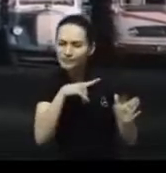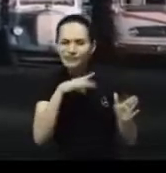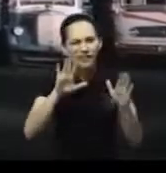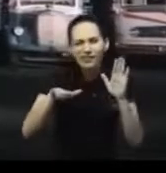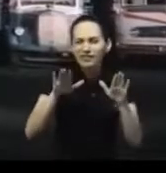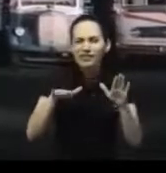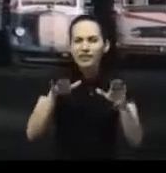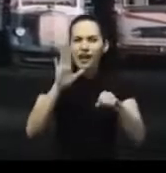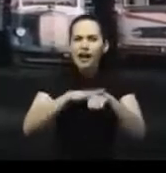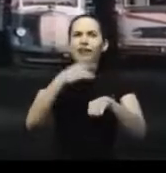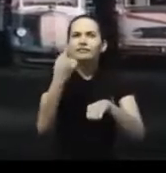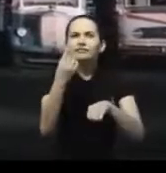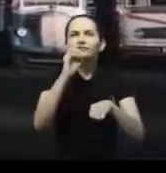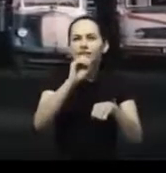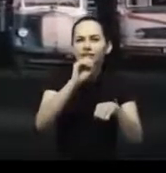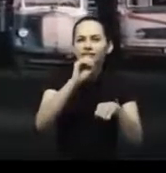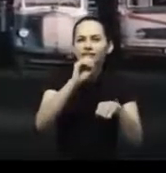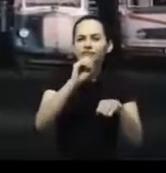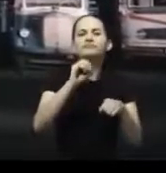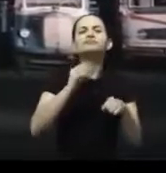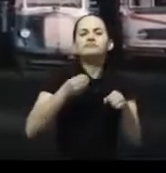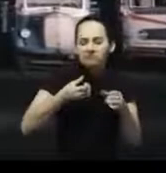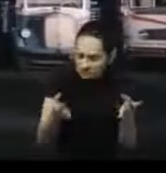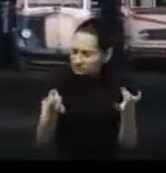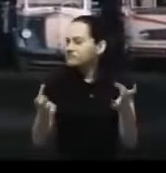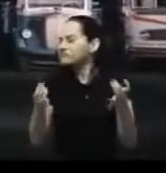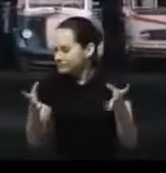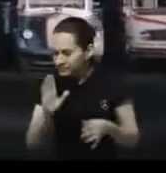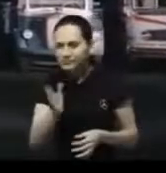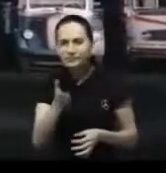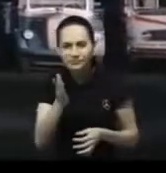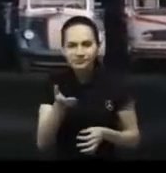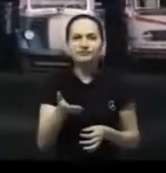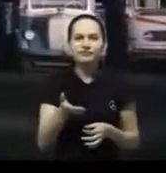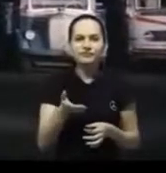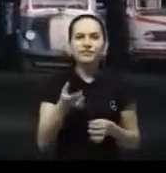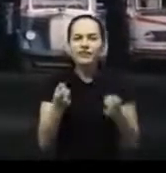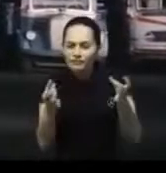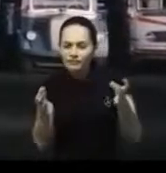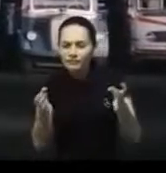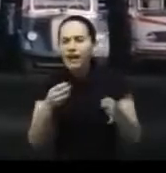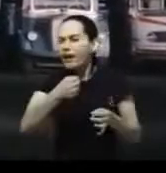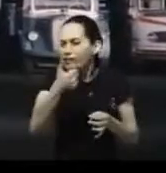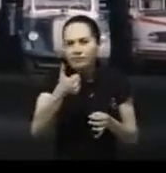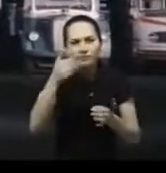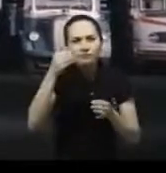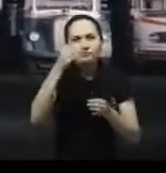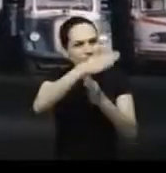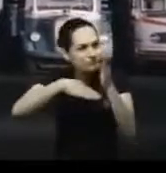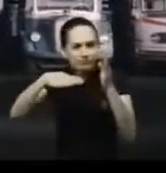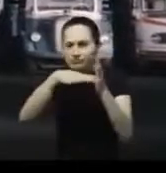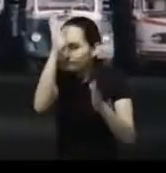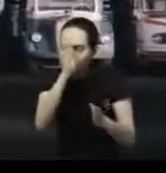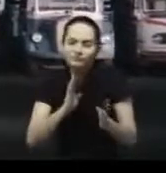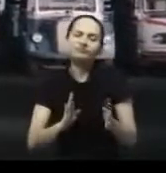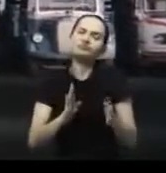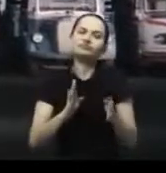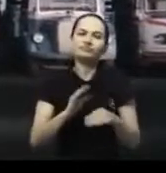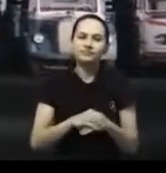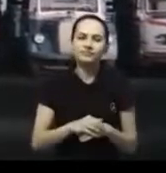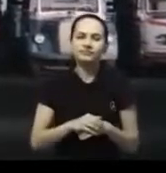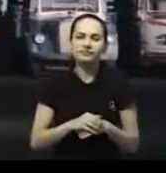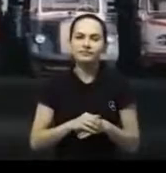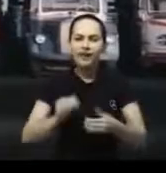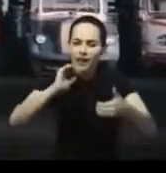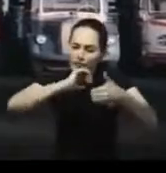conta há mais de 100 distribuidores que já cobriam quase todo o território nacional são